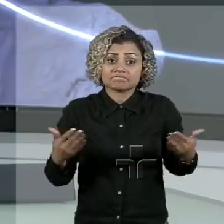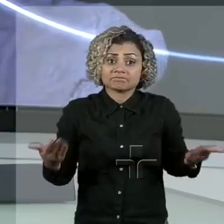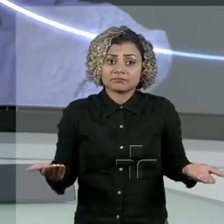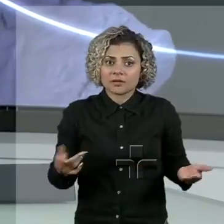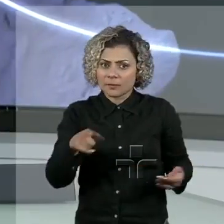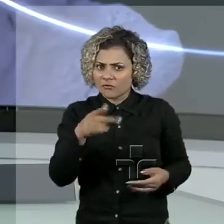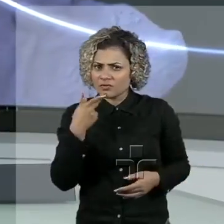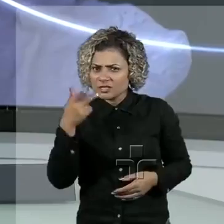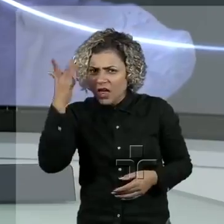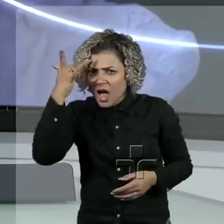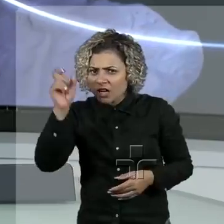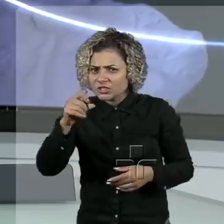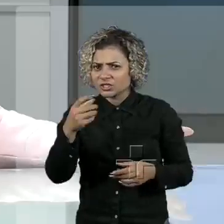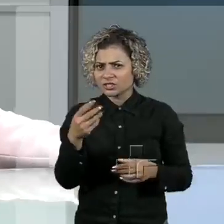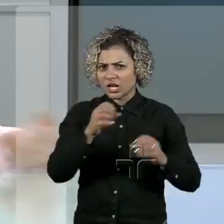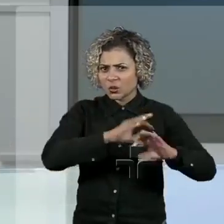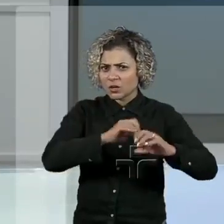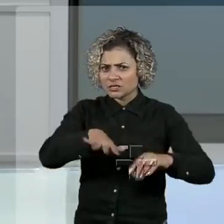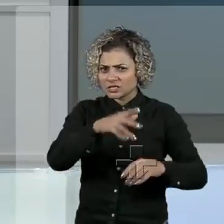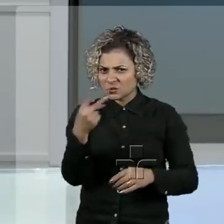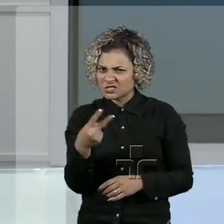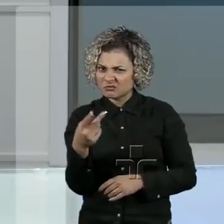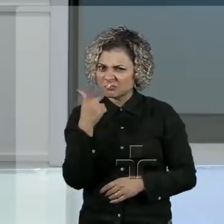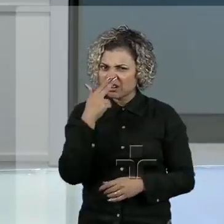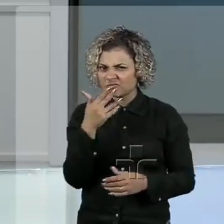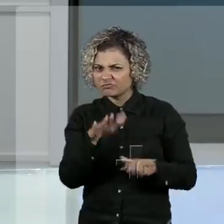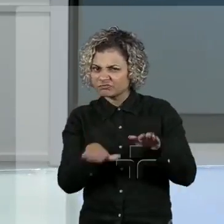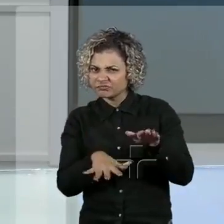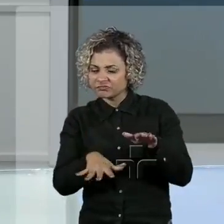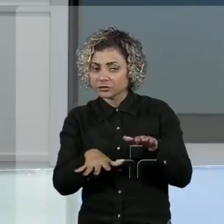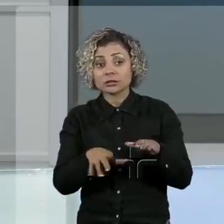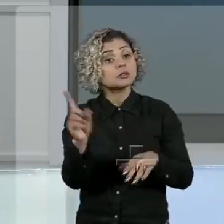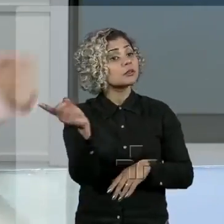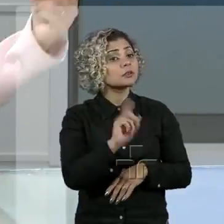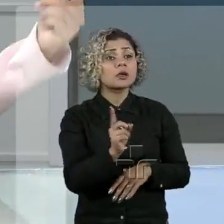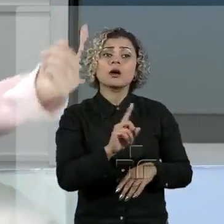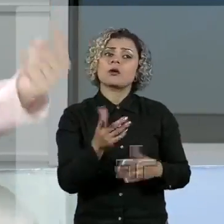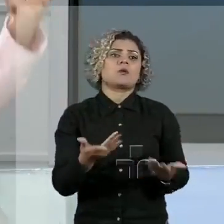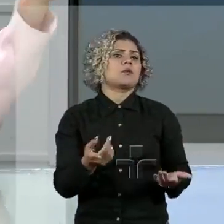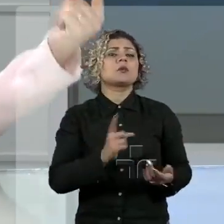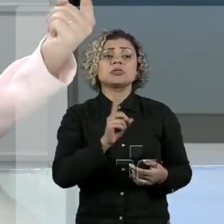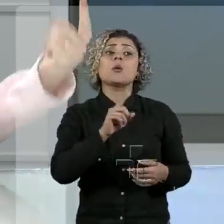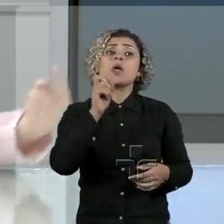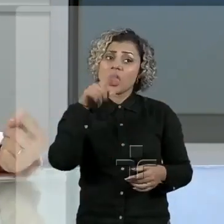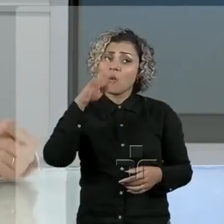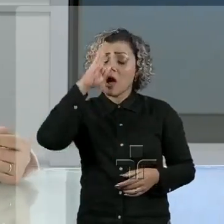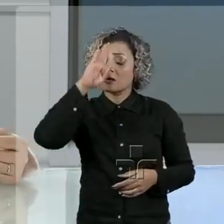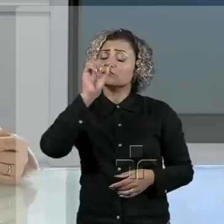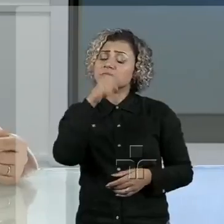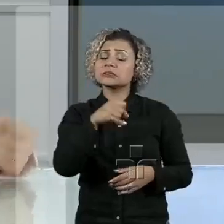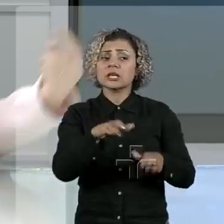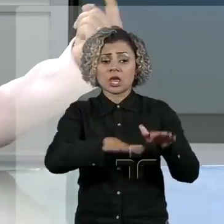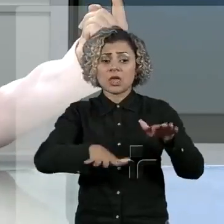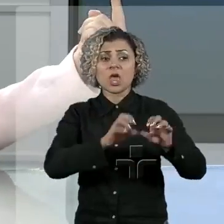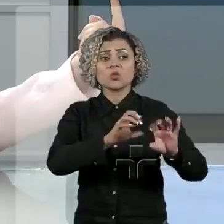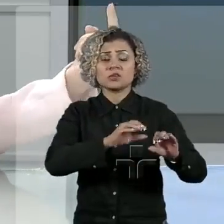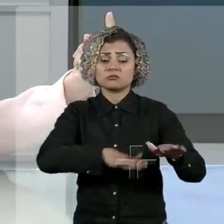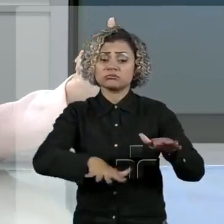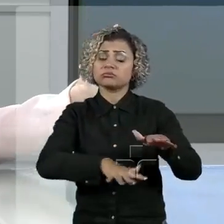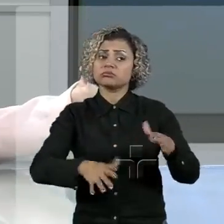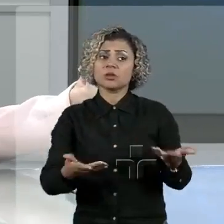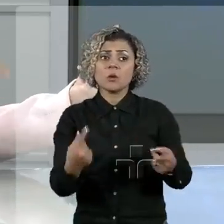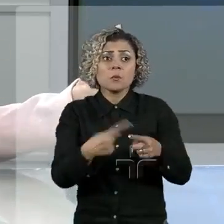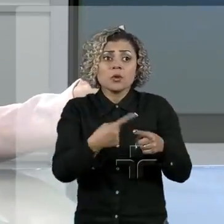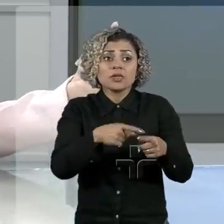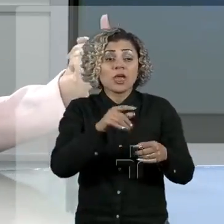como secundária no protesto? Jamais. No protesto, com certeza. Não, a educação foi